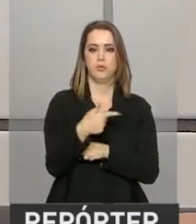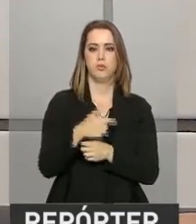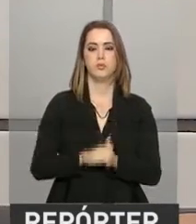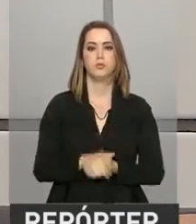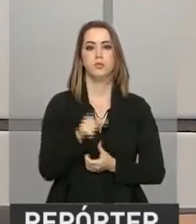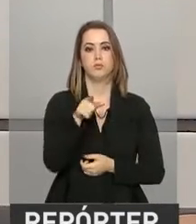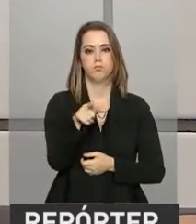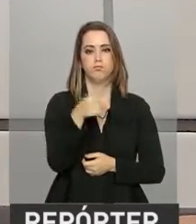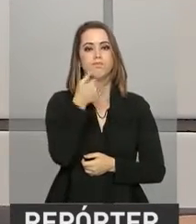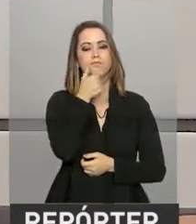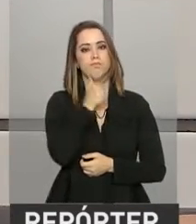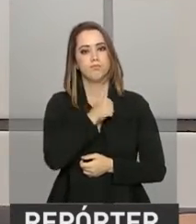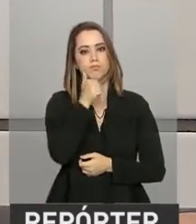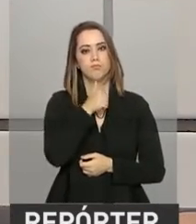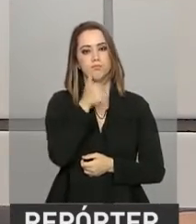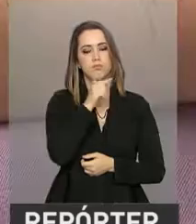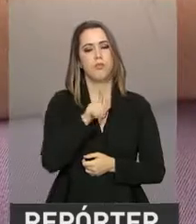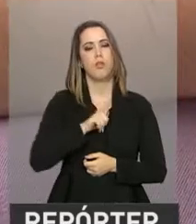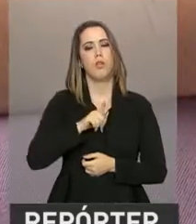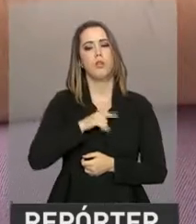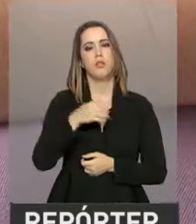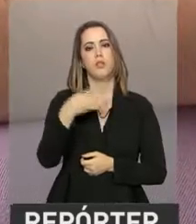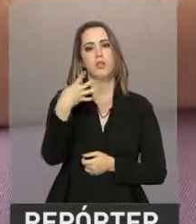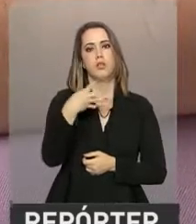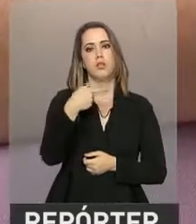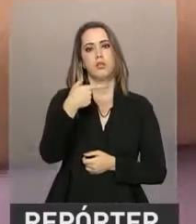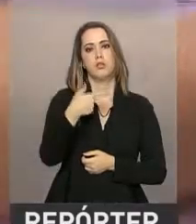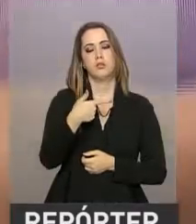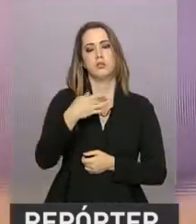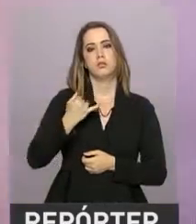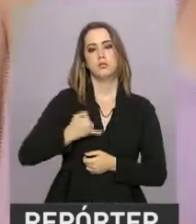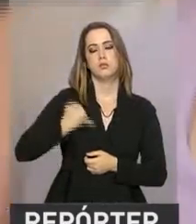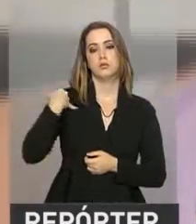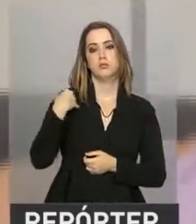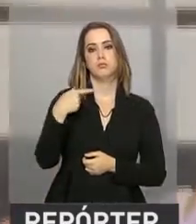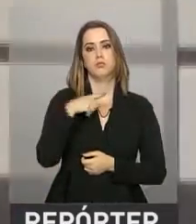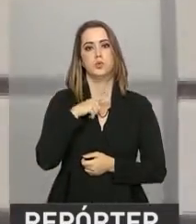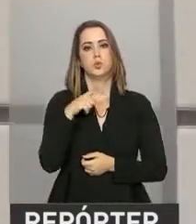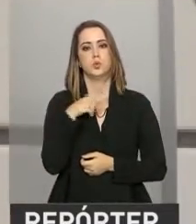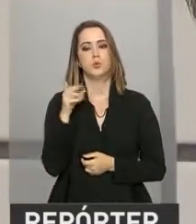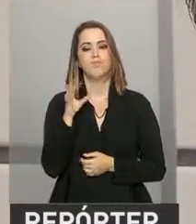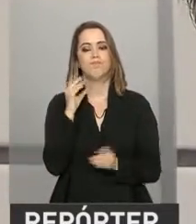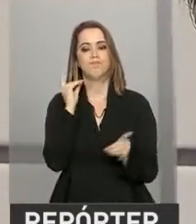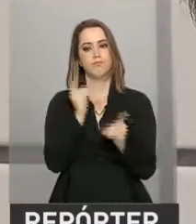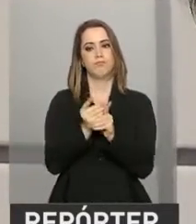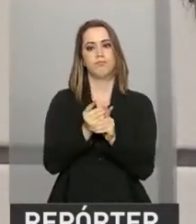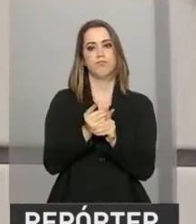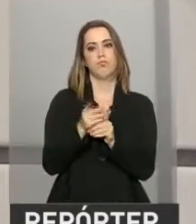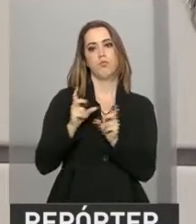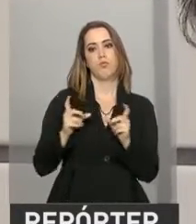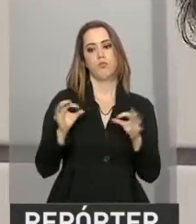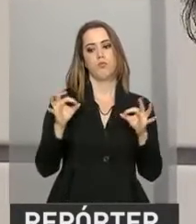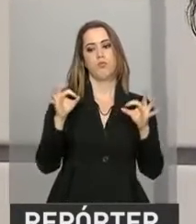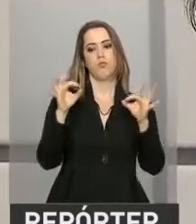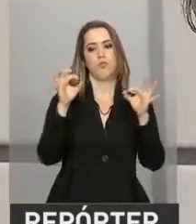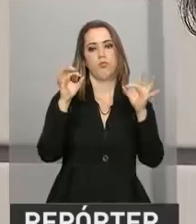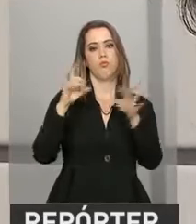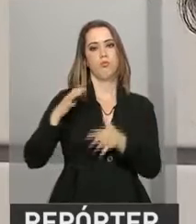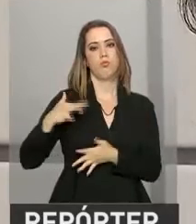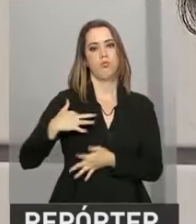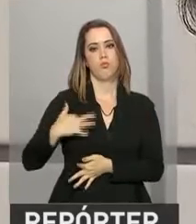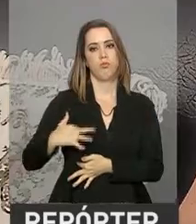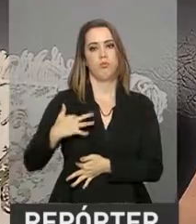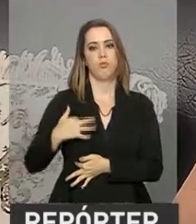casa, Gilvane, de 42 anos, descobriu que tinha um câncer de mama há 2. De lá para cá, encarou uma rotina dura